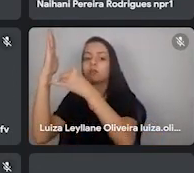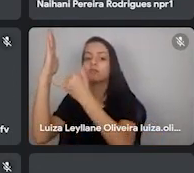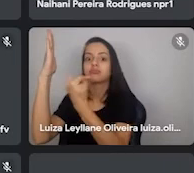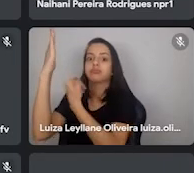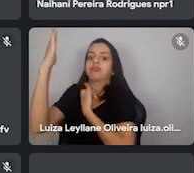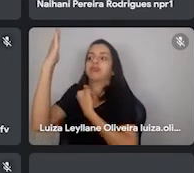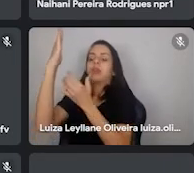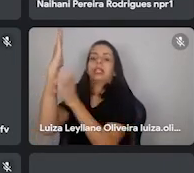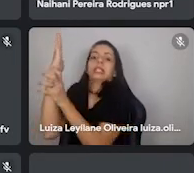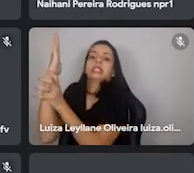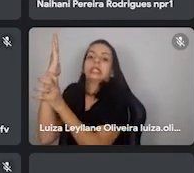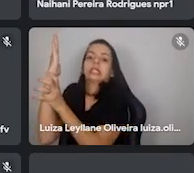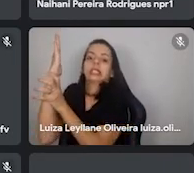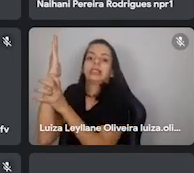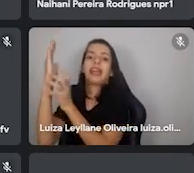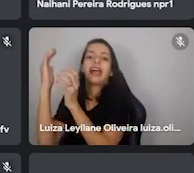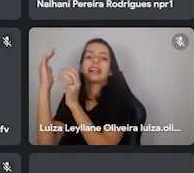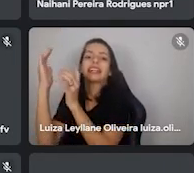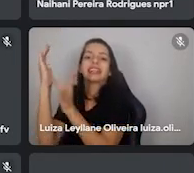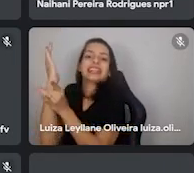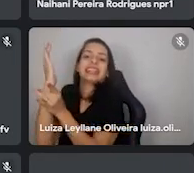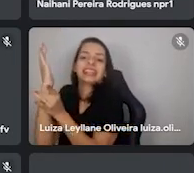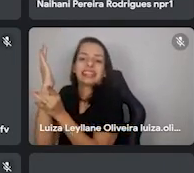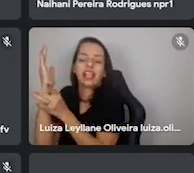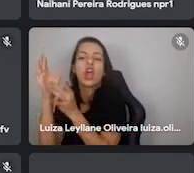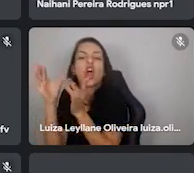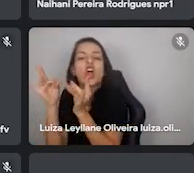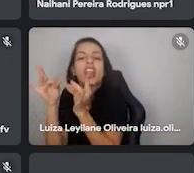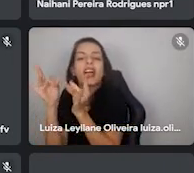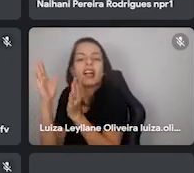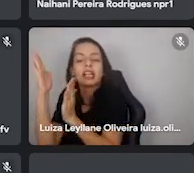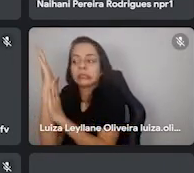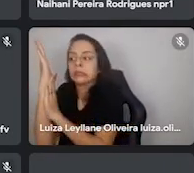Aí o cara chegou embaixo, chegou pro cara do corpo de bombeiro, ó,